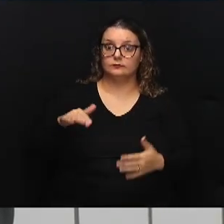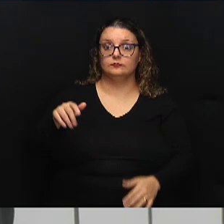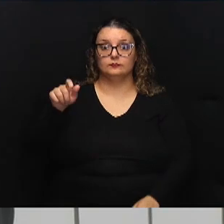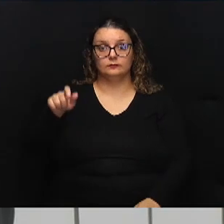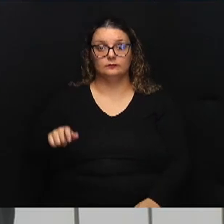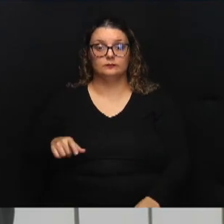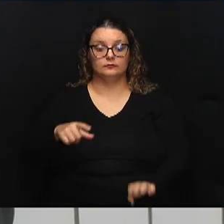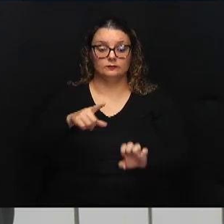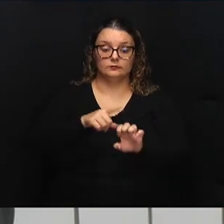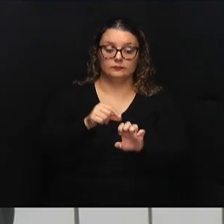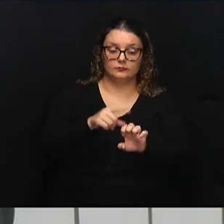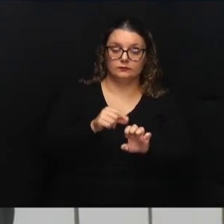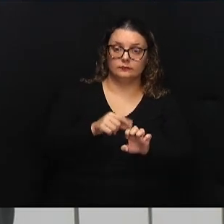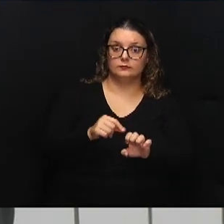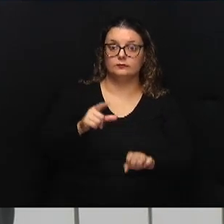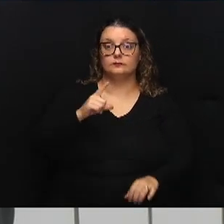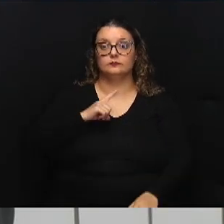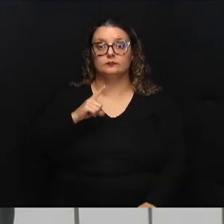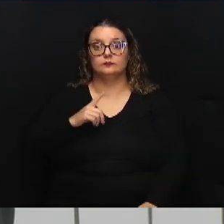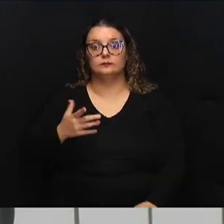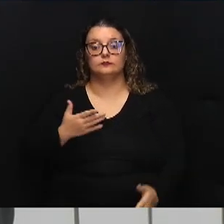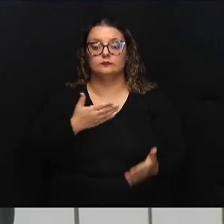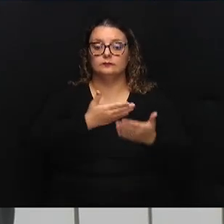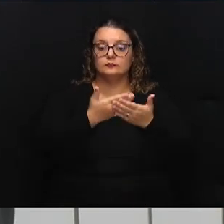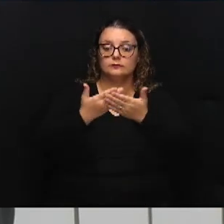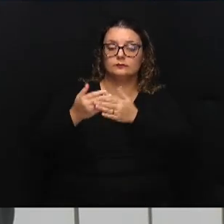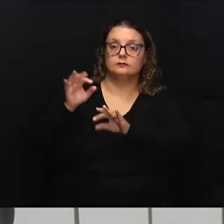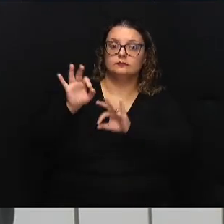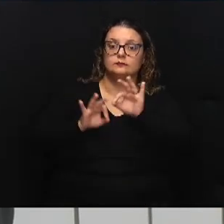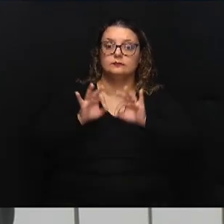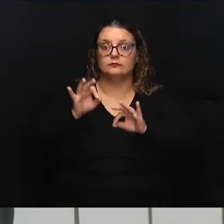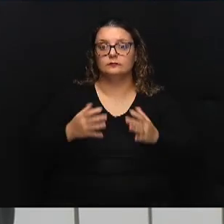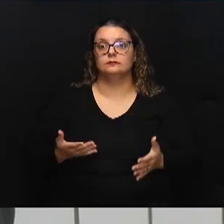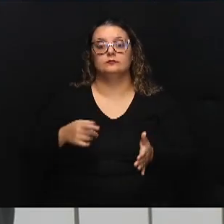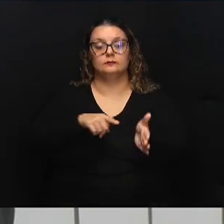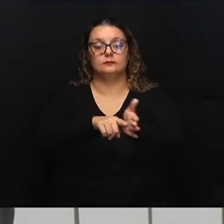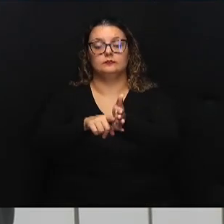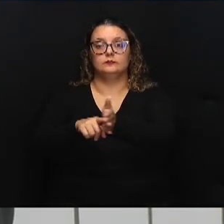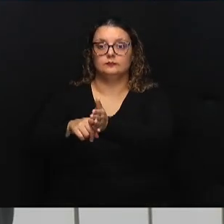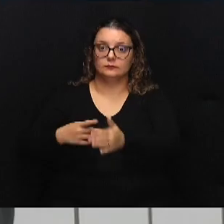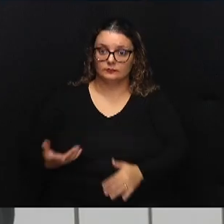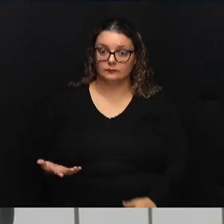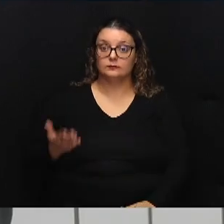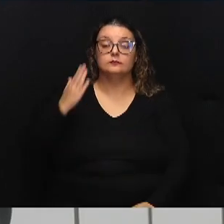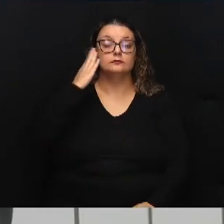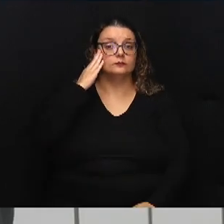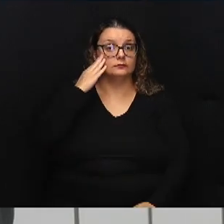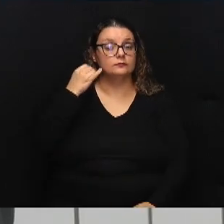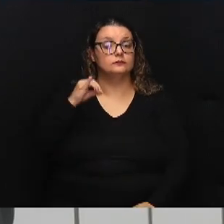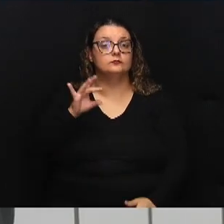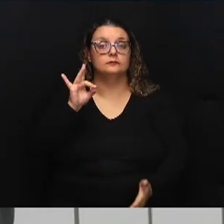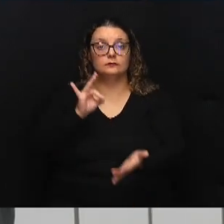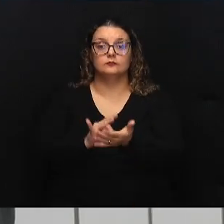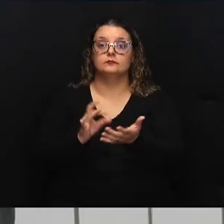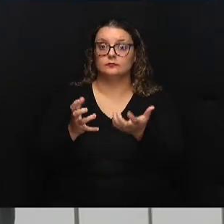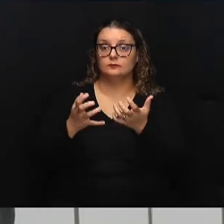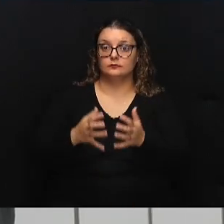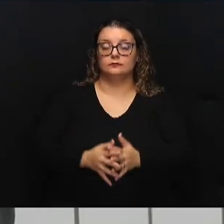vai empreender, ela tem que estudar, se preparar, pesquisar, saber se realmente é aquilo que ela